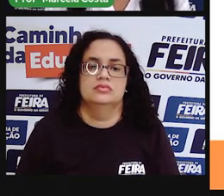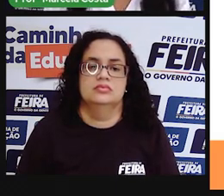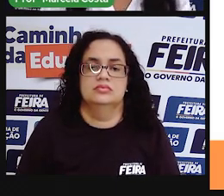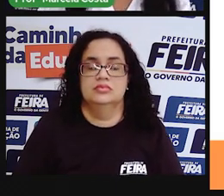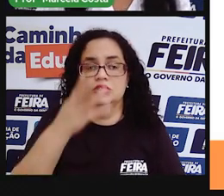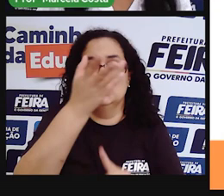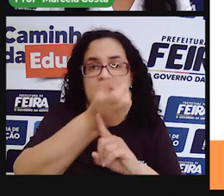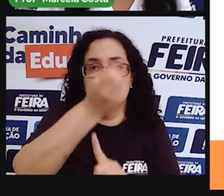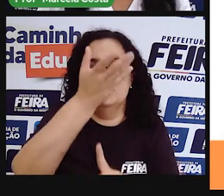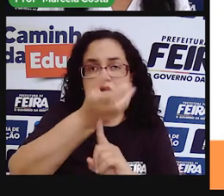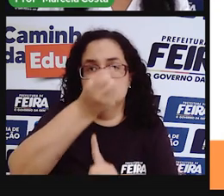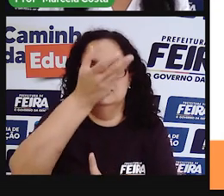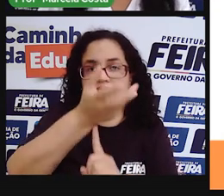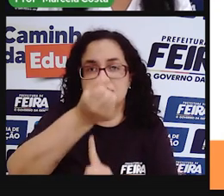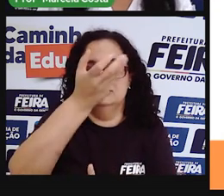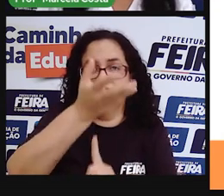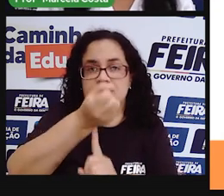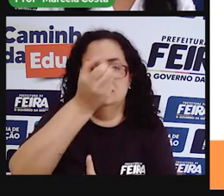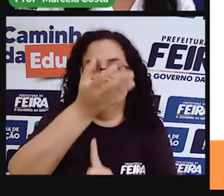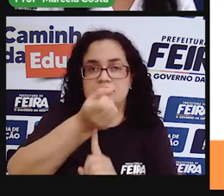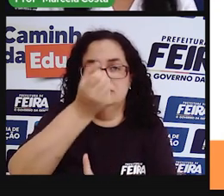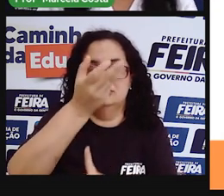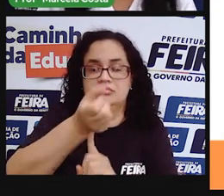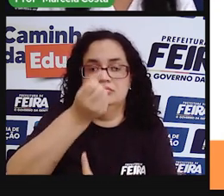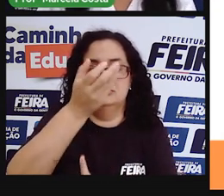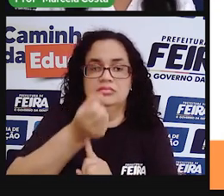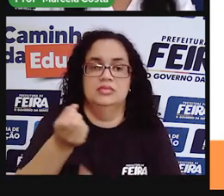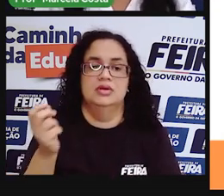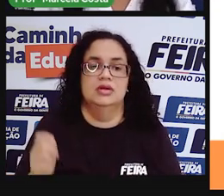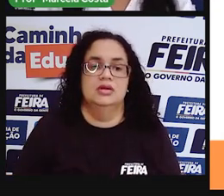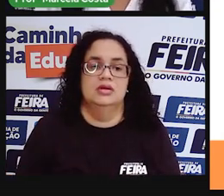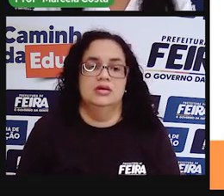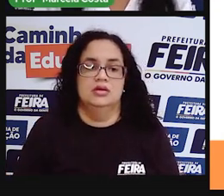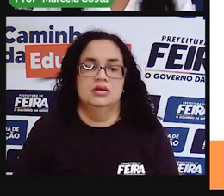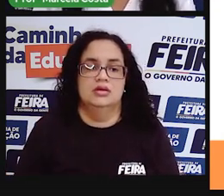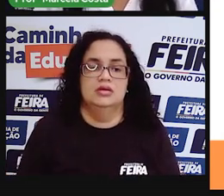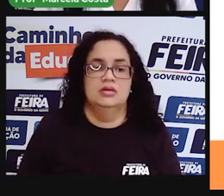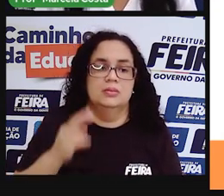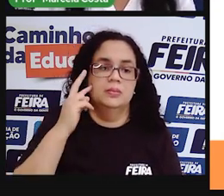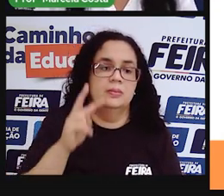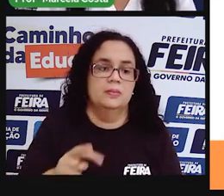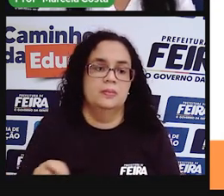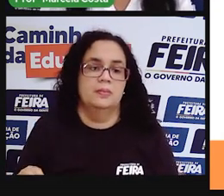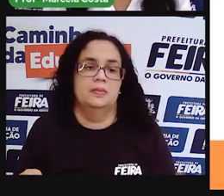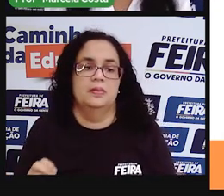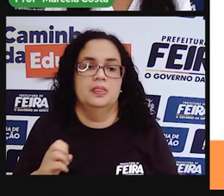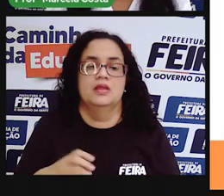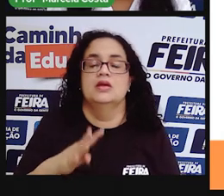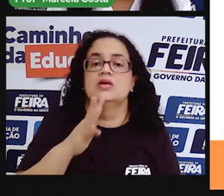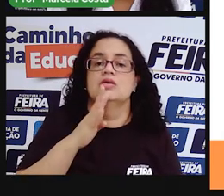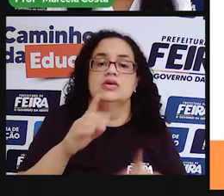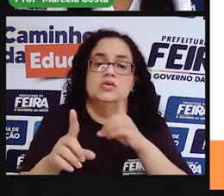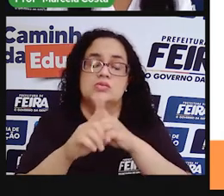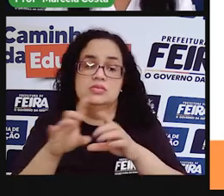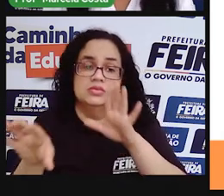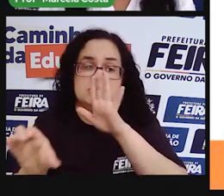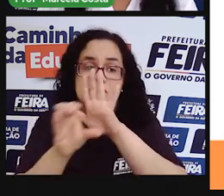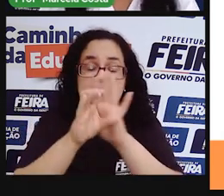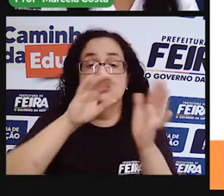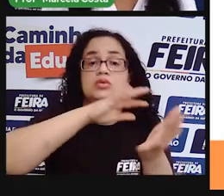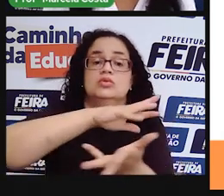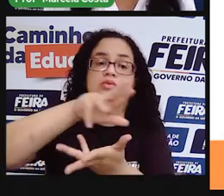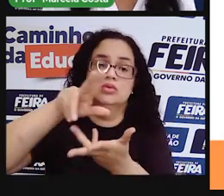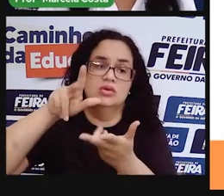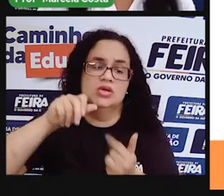É o símbolo do Wi-Fi, né? Todo mundo conhece e é muito comum. E é um símbolo universal